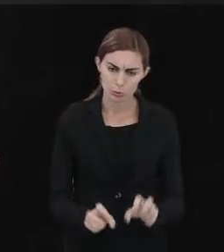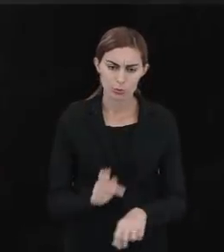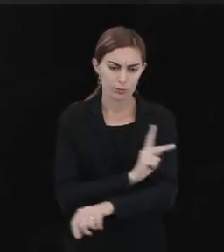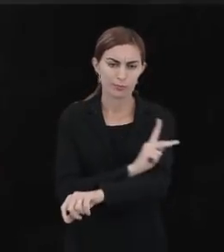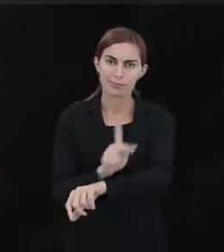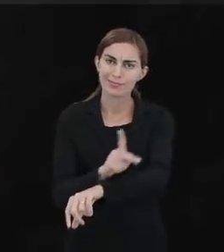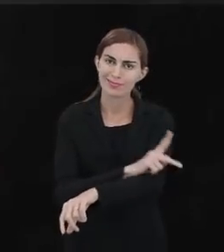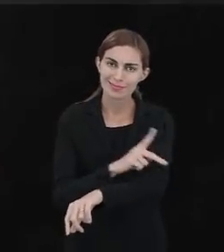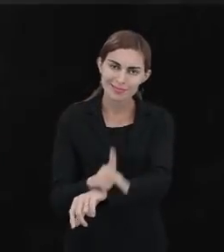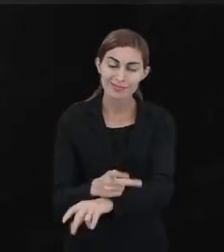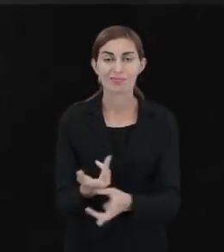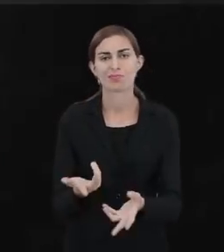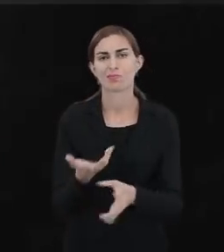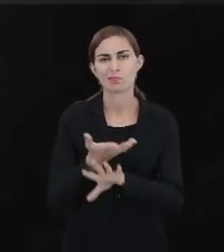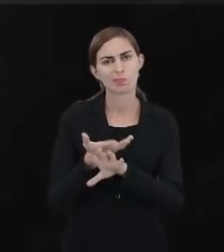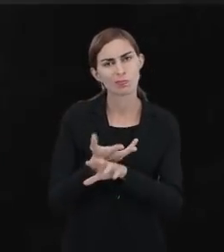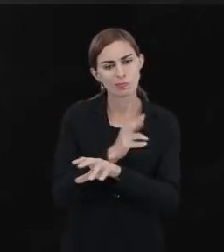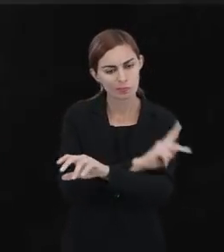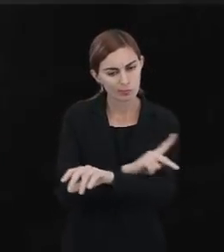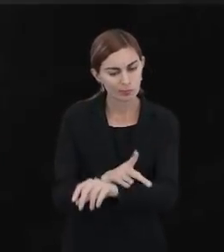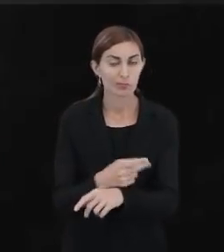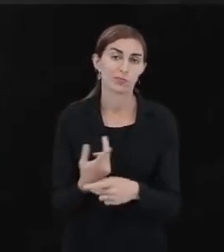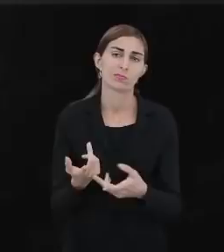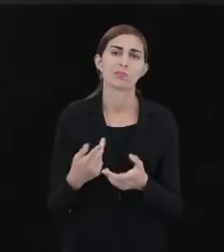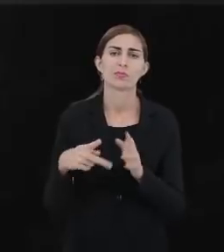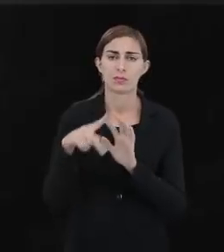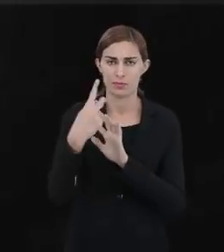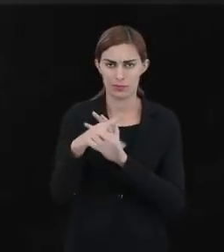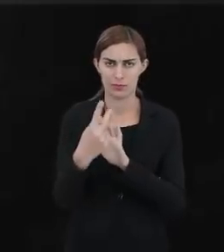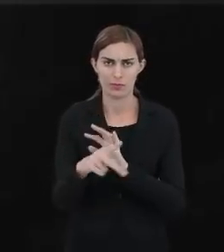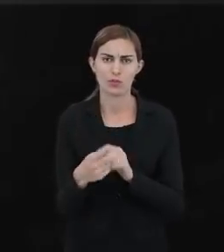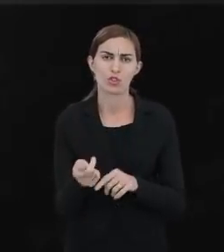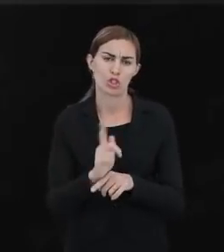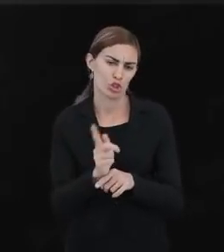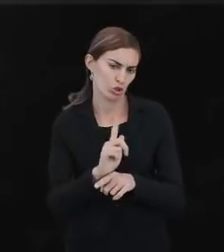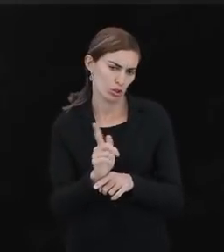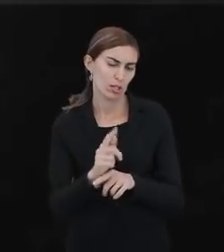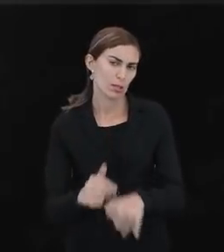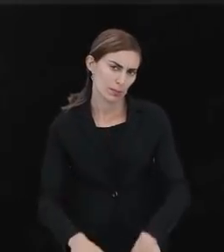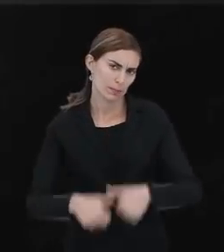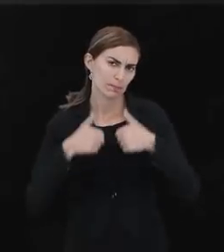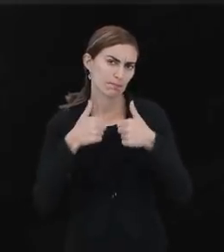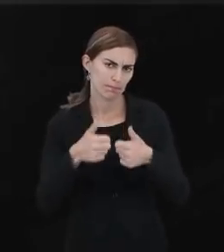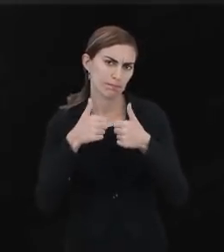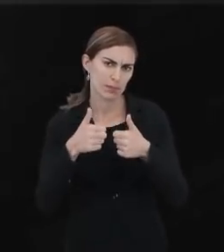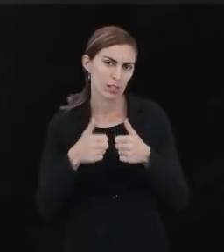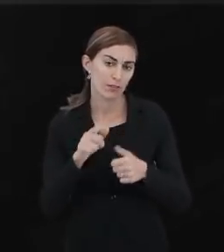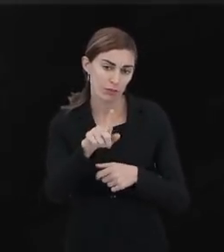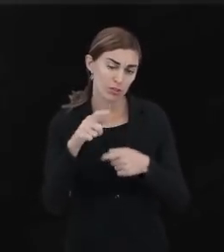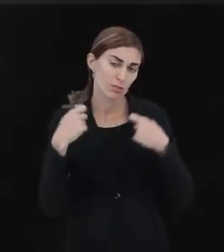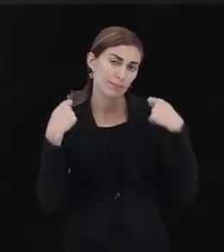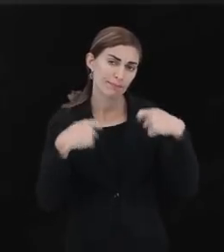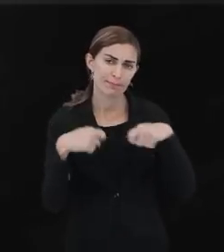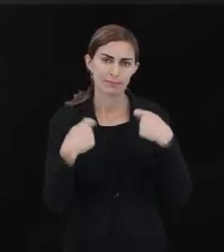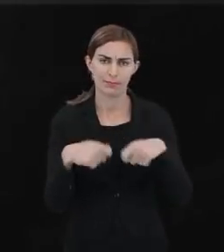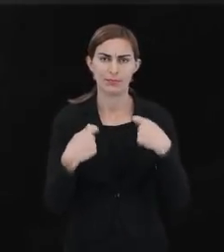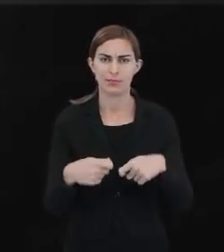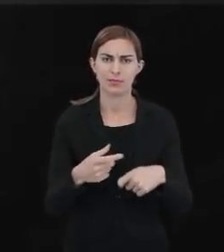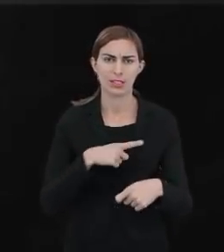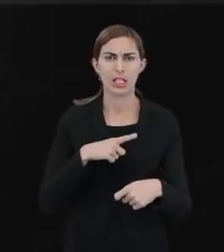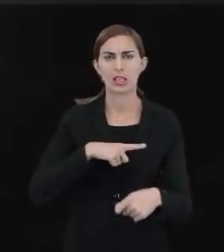deus da costa mas a que você gerencie bem você precisa ter